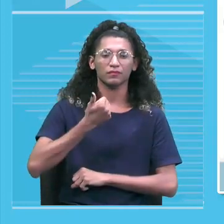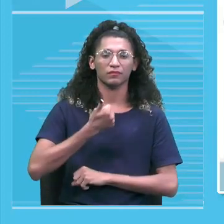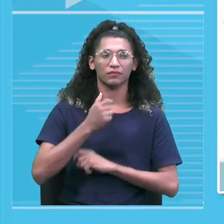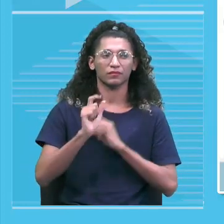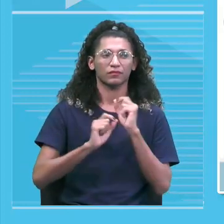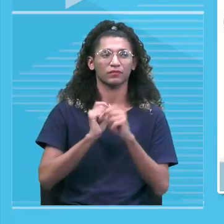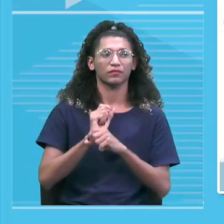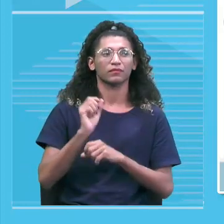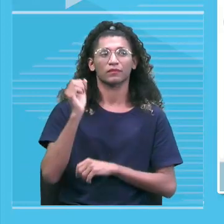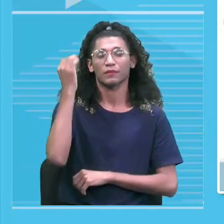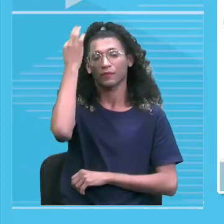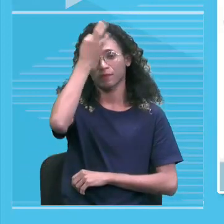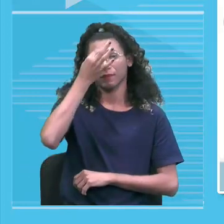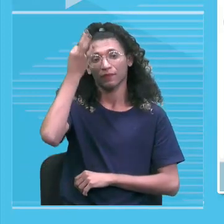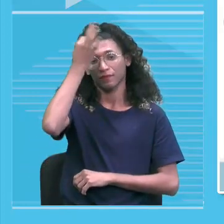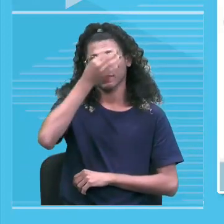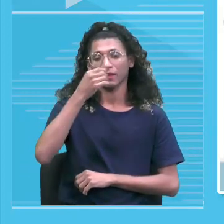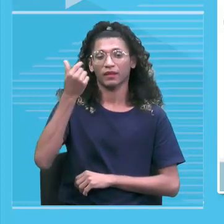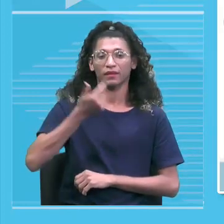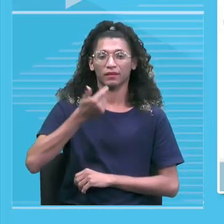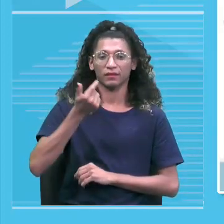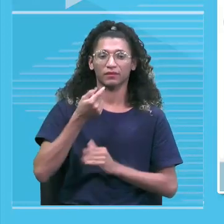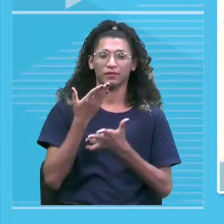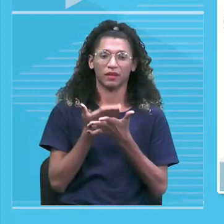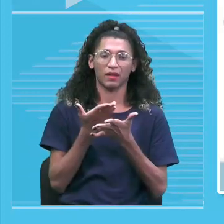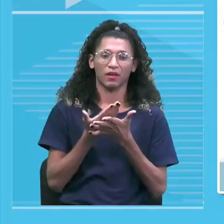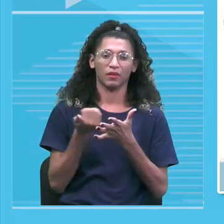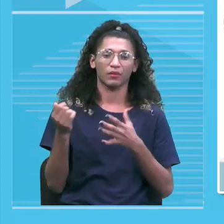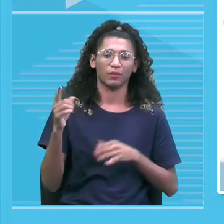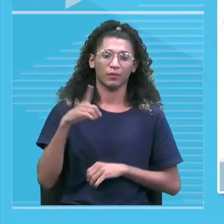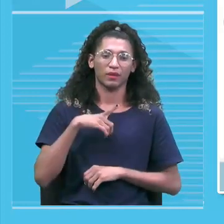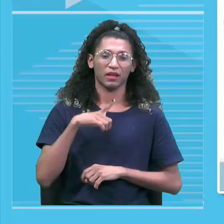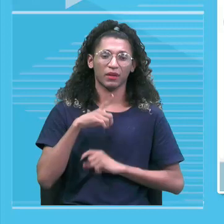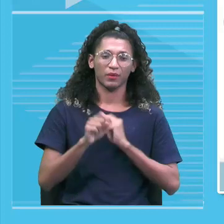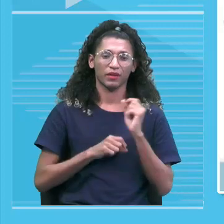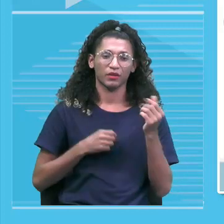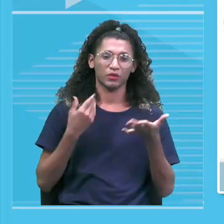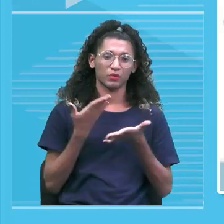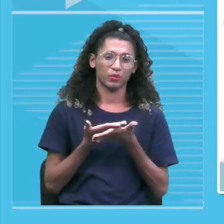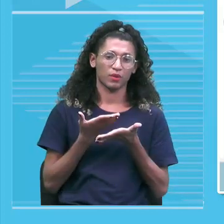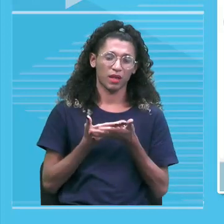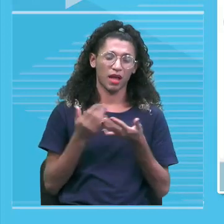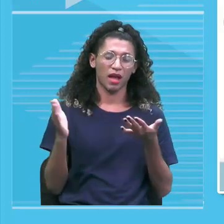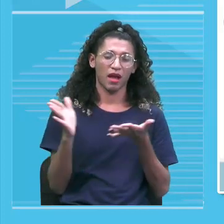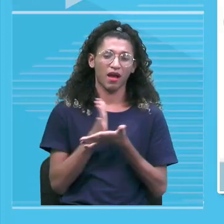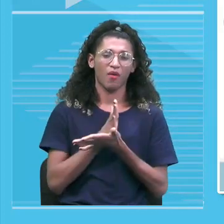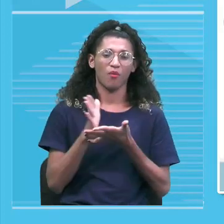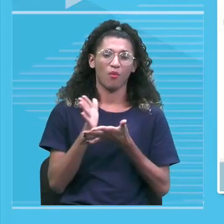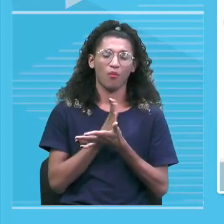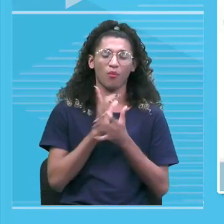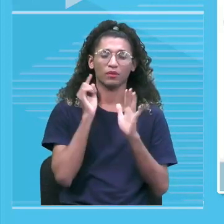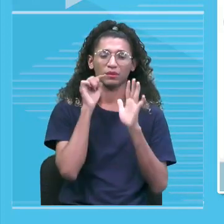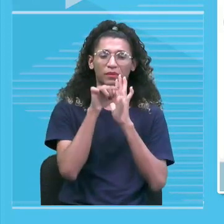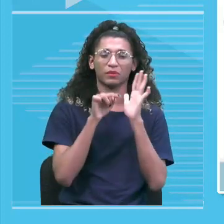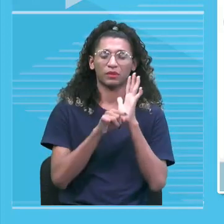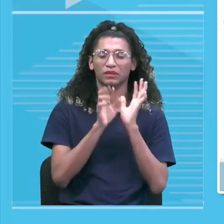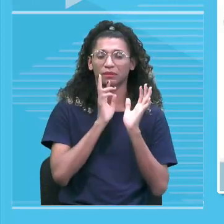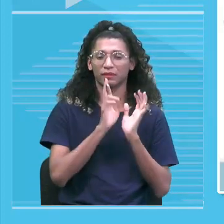teoria e na segunda aula nós iremos trabalhar com questões beleza